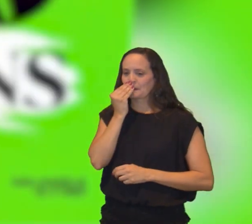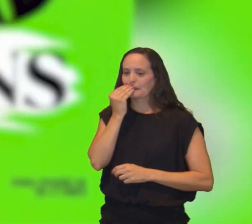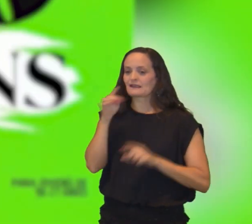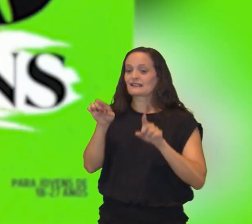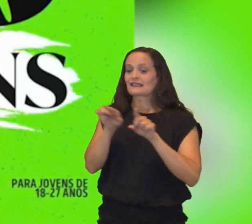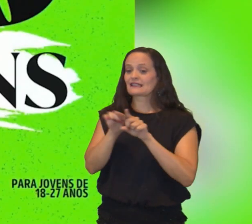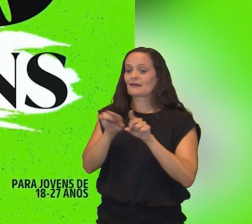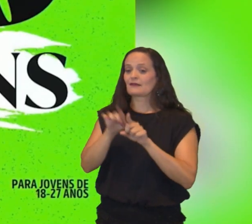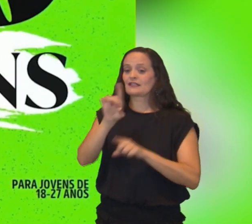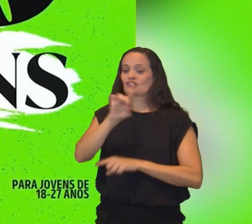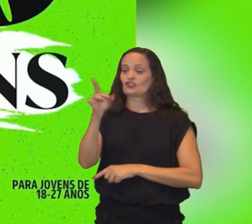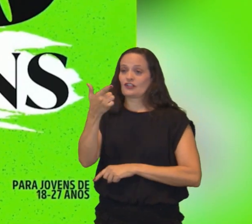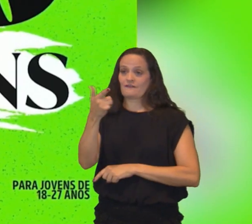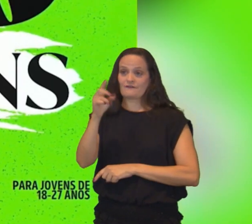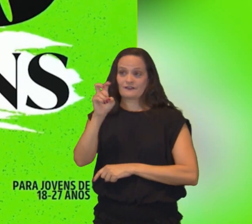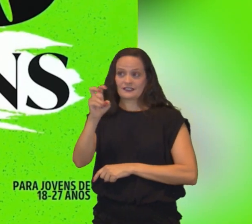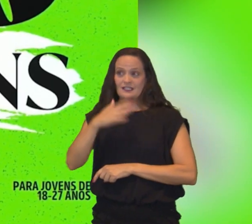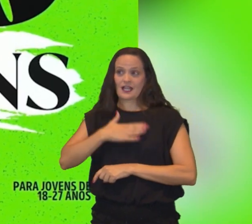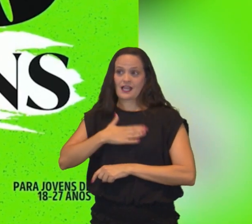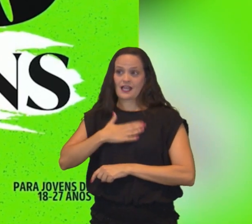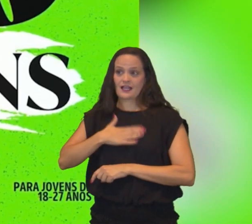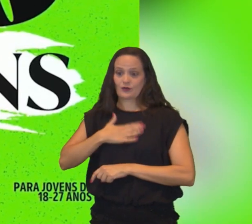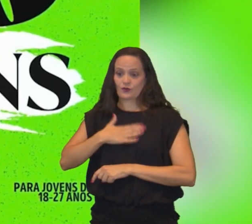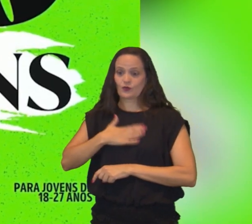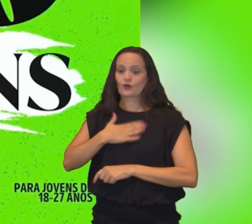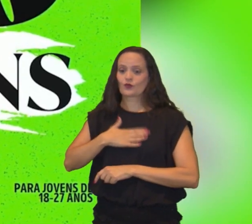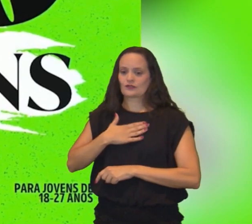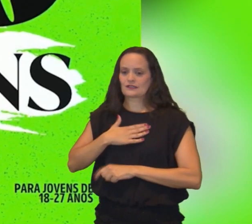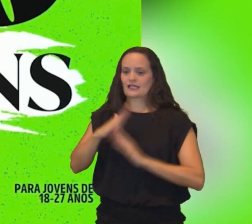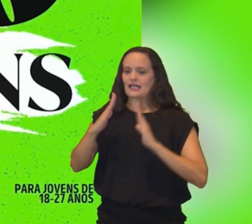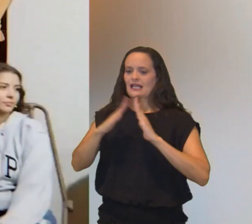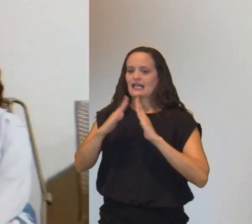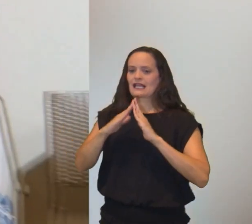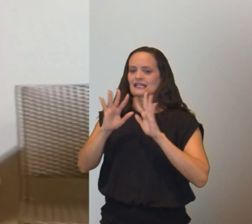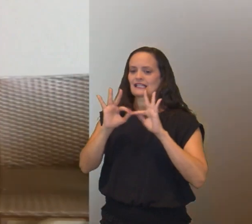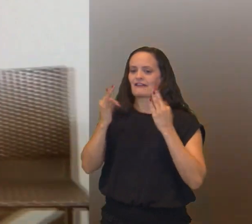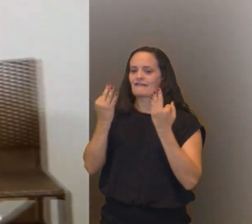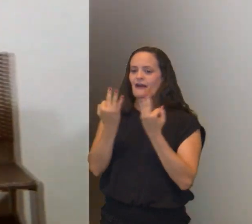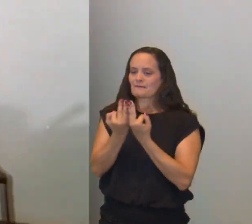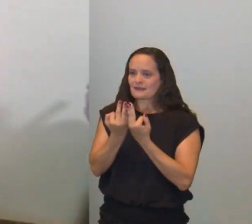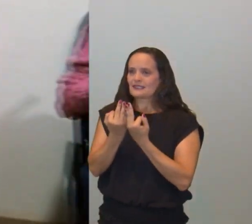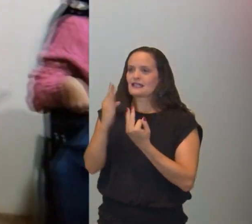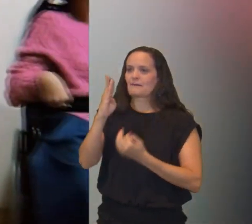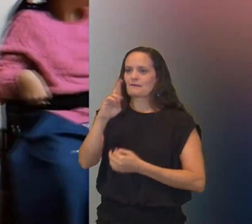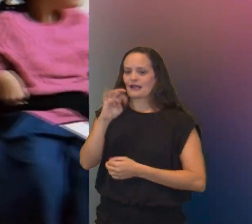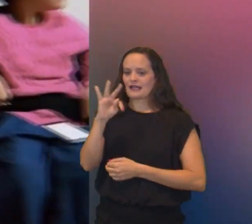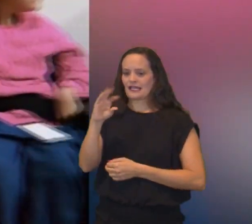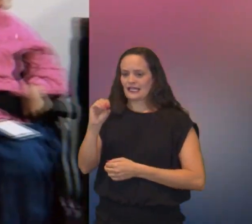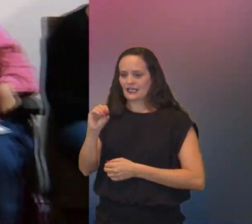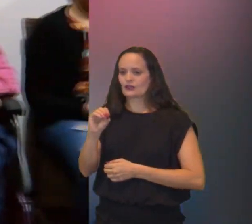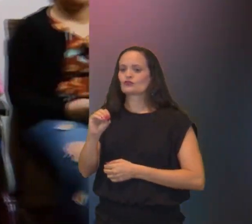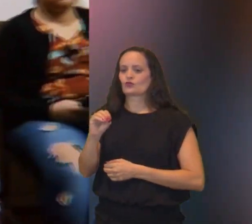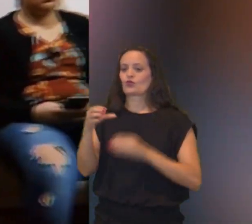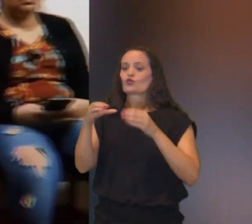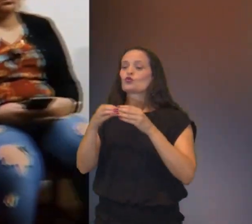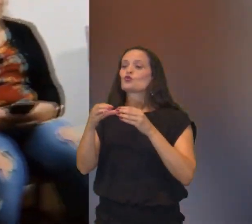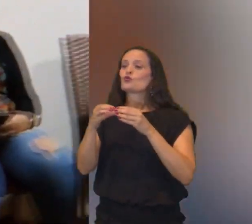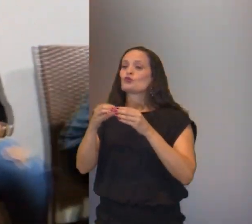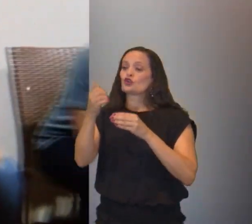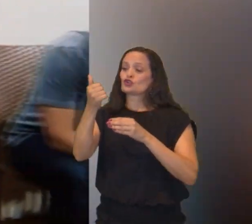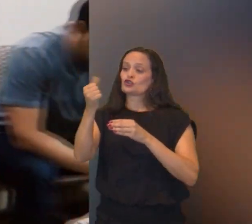Aconteceu no dia 25 de agosto, na casa da família Barreto, o encontro dos jovens até 28 anos.